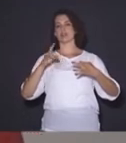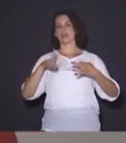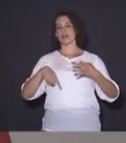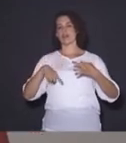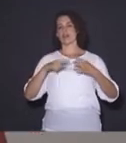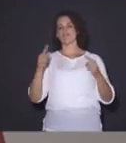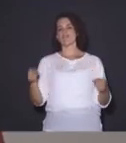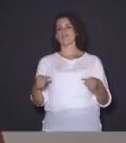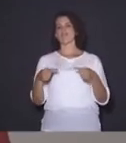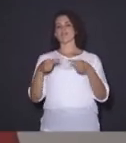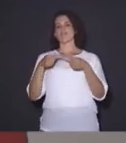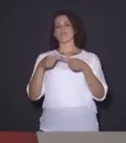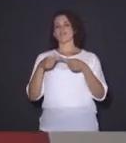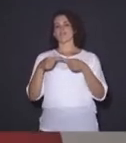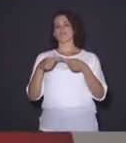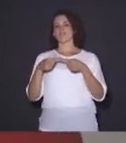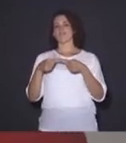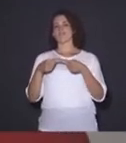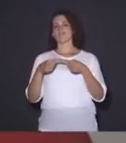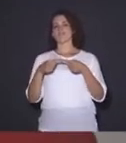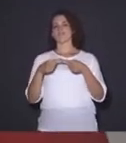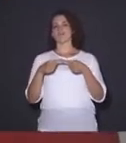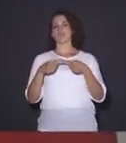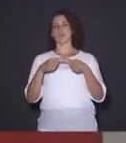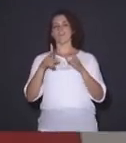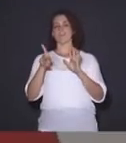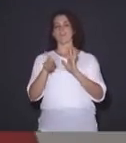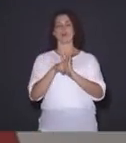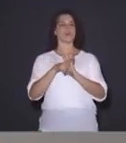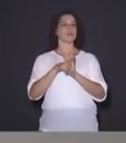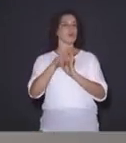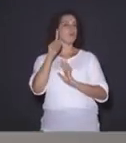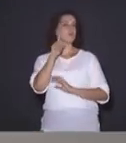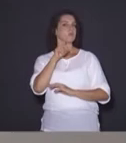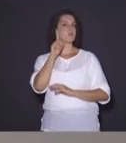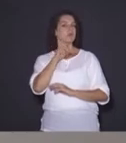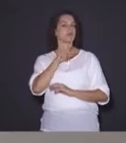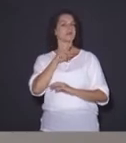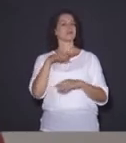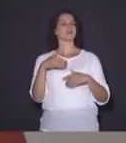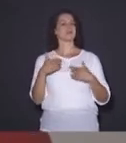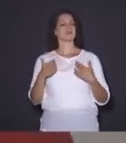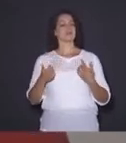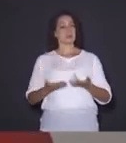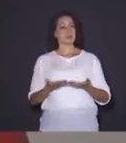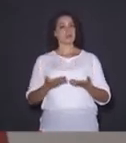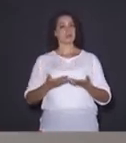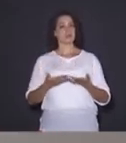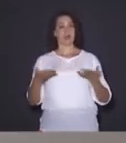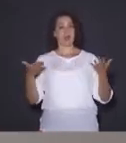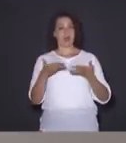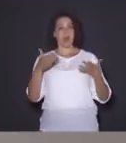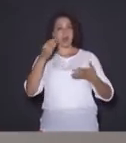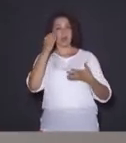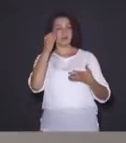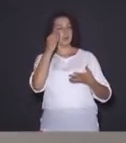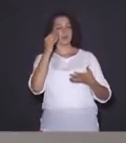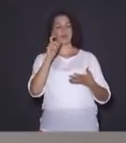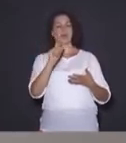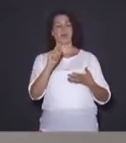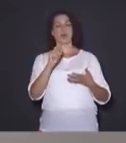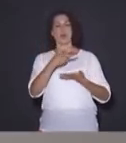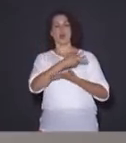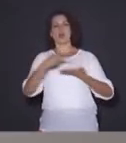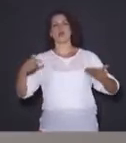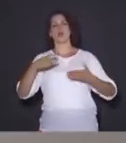ligado ao departamento de estado norte-americano portanto a tentativa agora fraudar as eleições